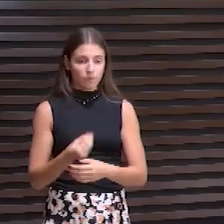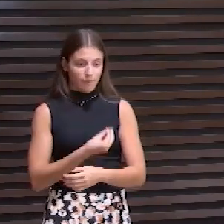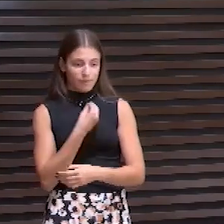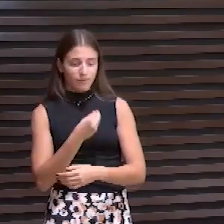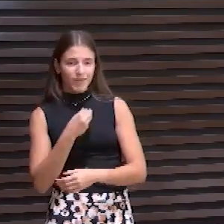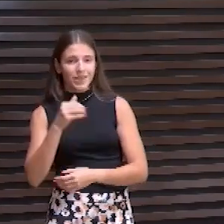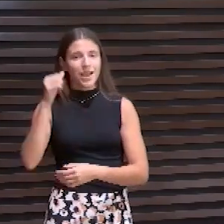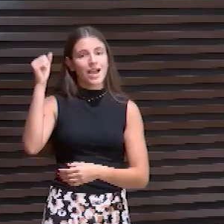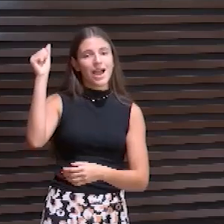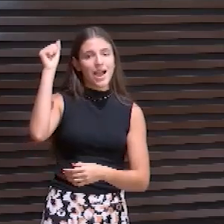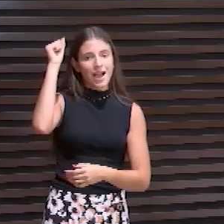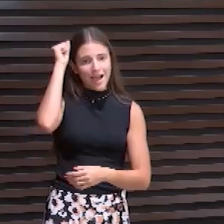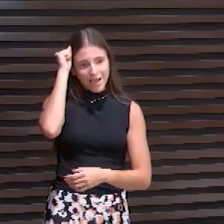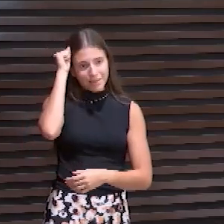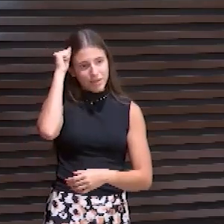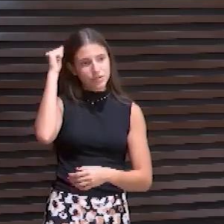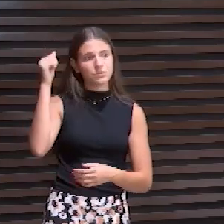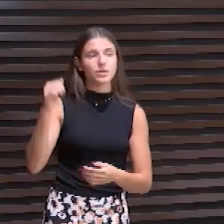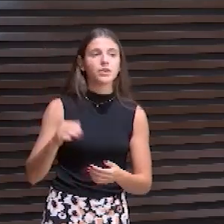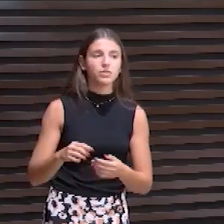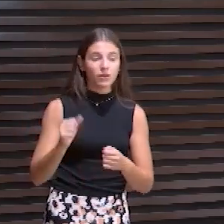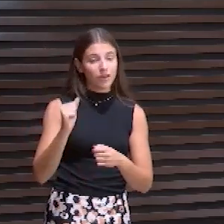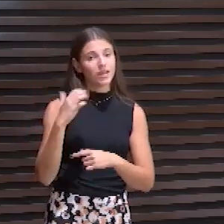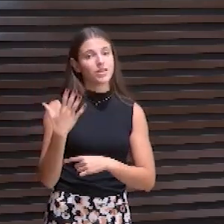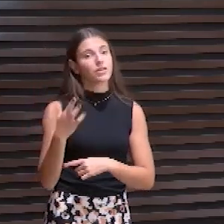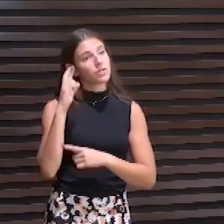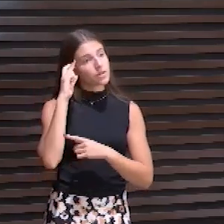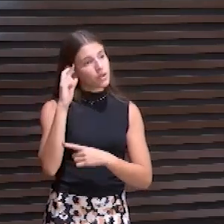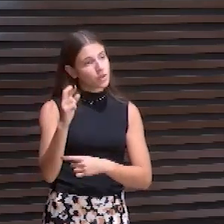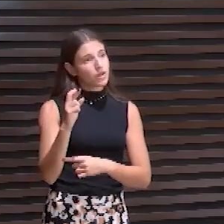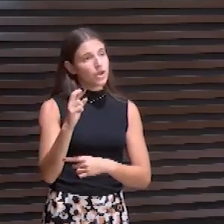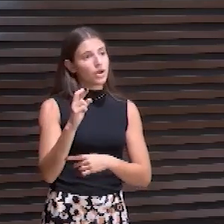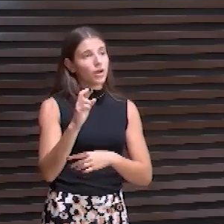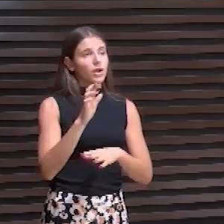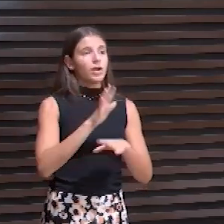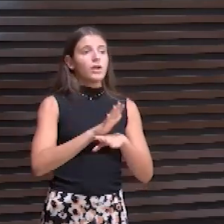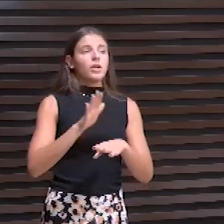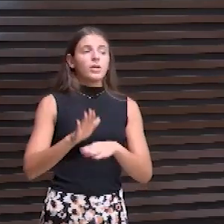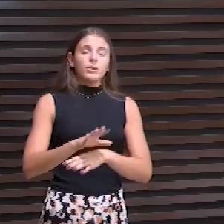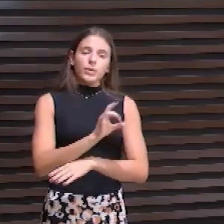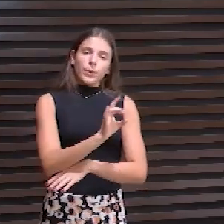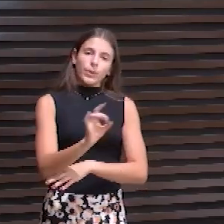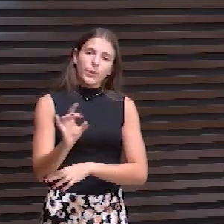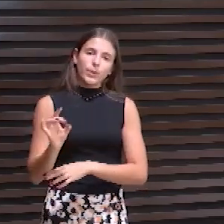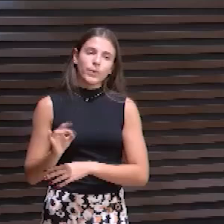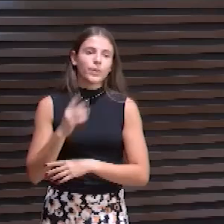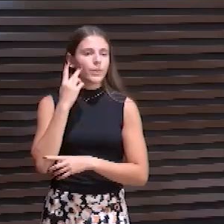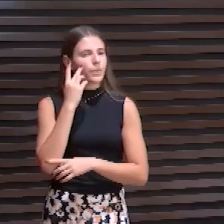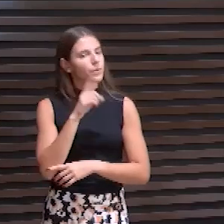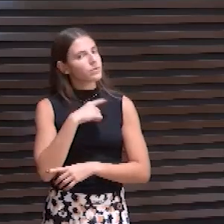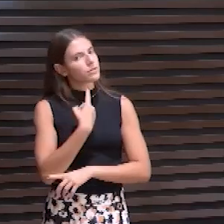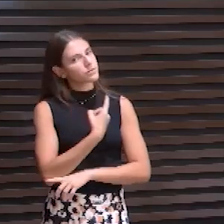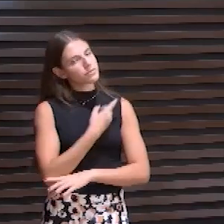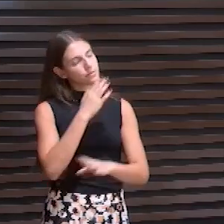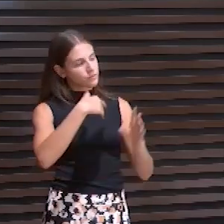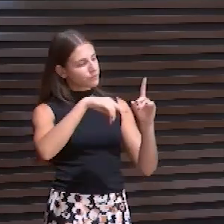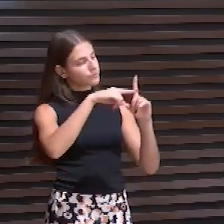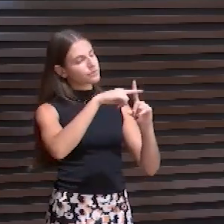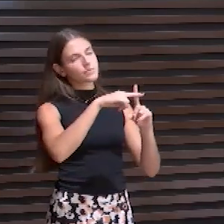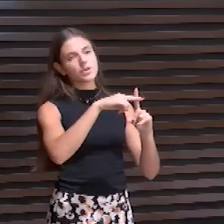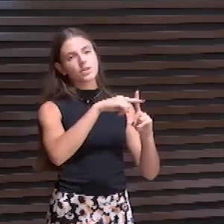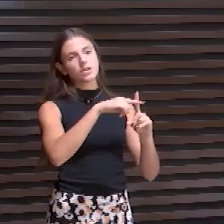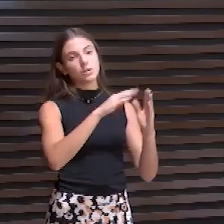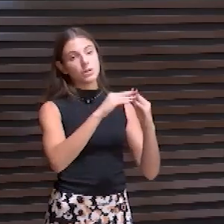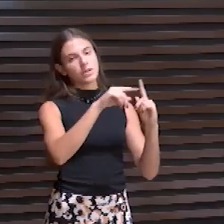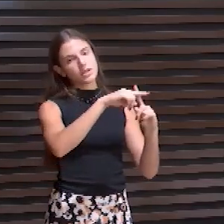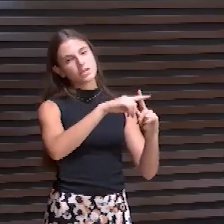fazemos. Então que o Senhor trate com cada um de nós, meus irmãos, para que nós sejamos uma igreja, pela graça de